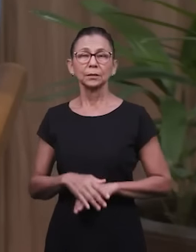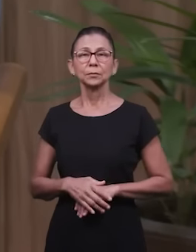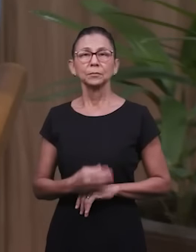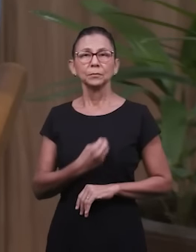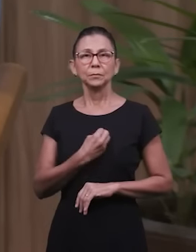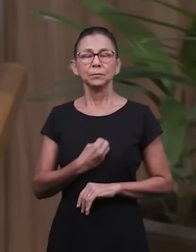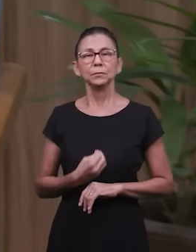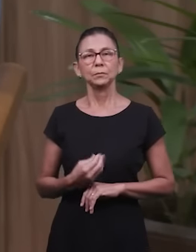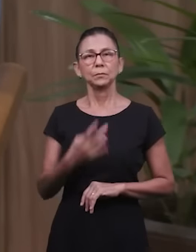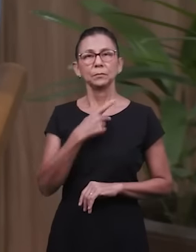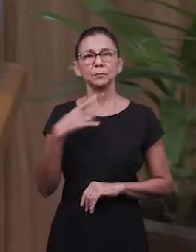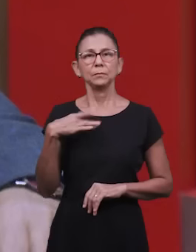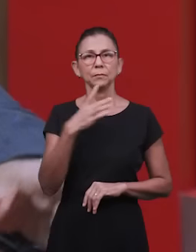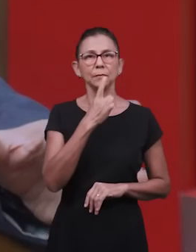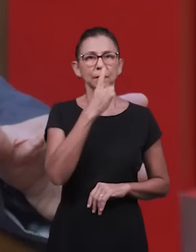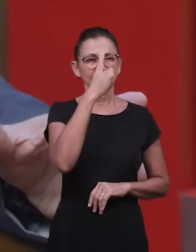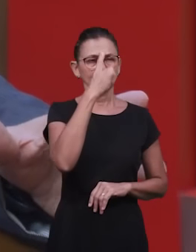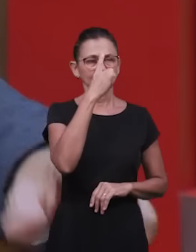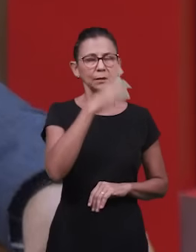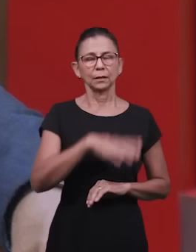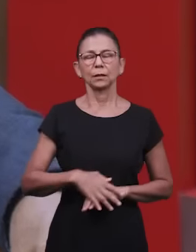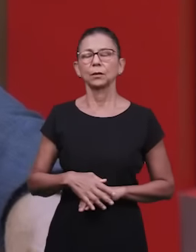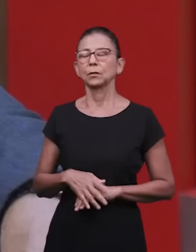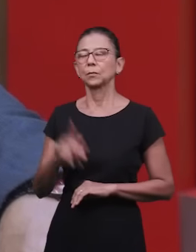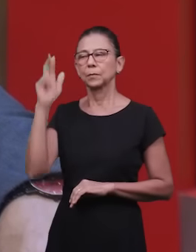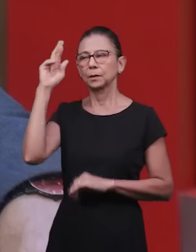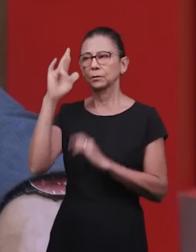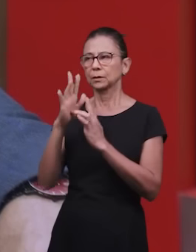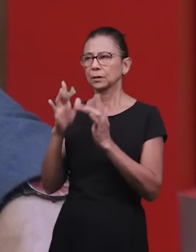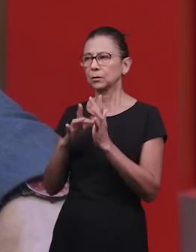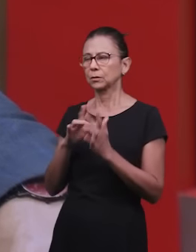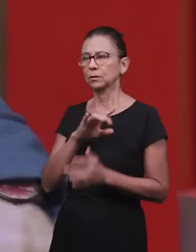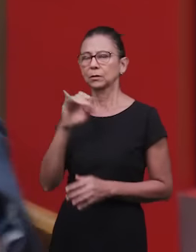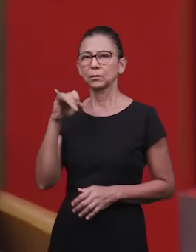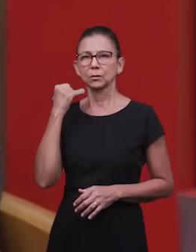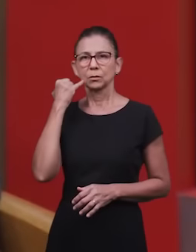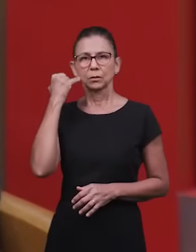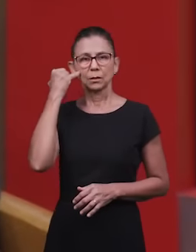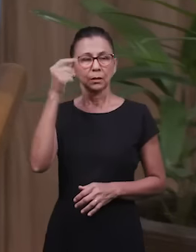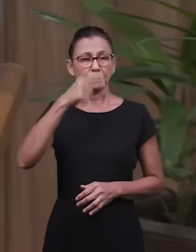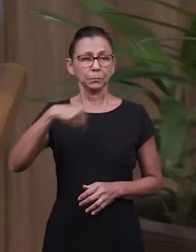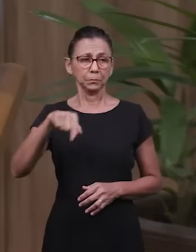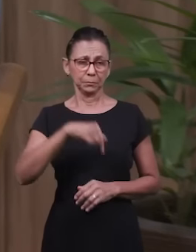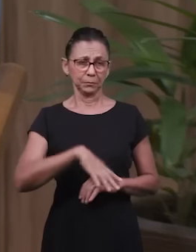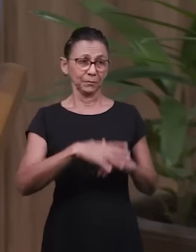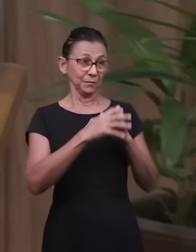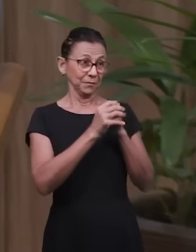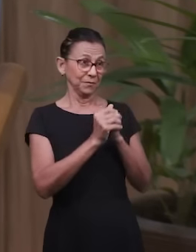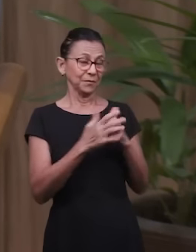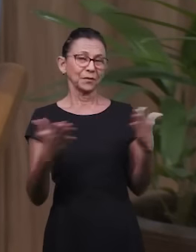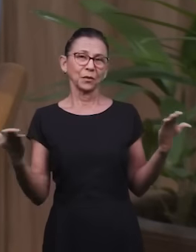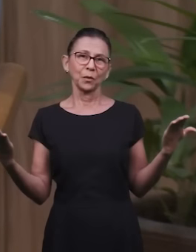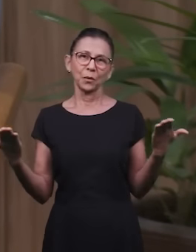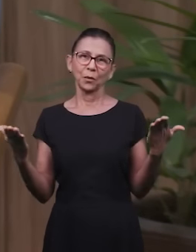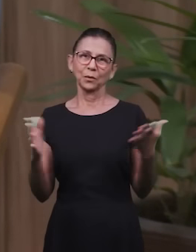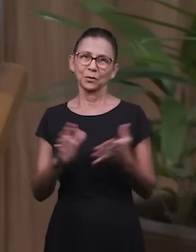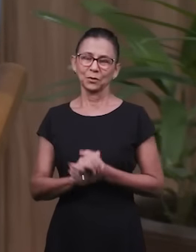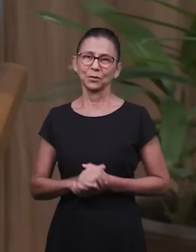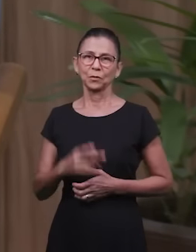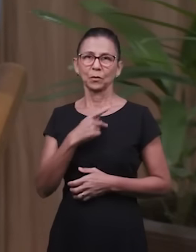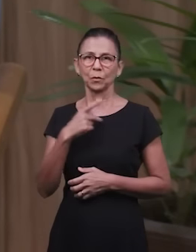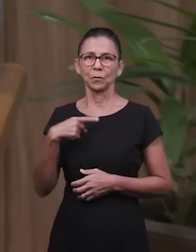Daniel Moreira. Daniel, paz do Senhor, seja bem-vindo. Paz do Senhor Josias, paz do Senhor a todos queridos. Amém. Hoje o pastor Sérgio